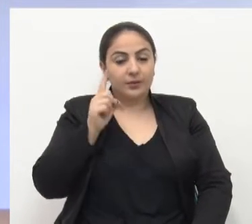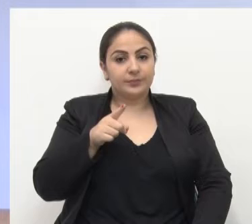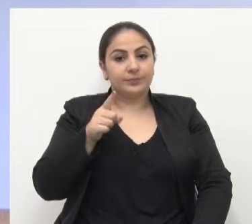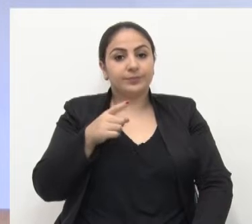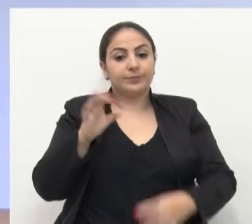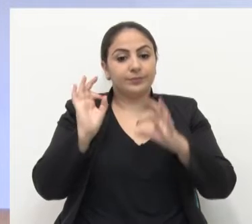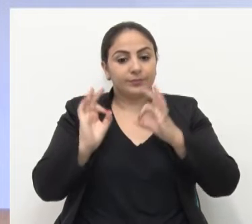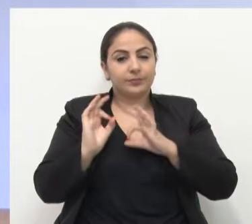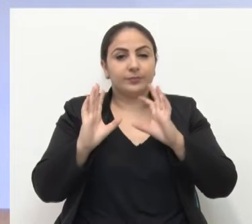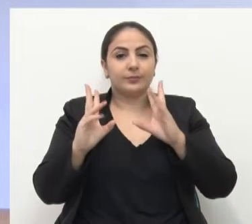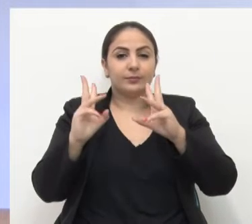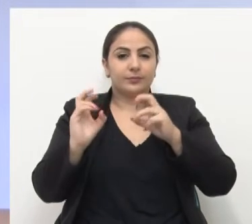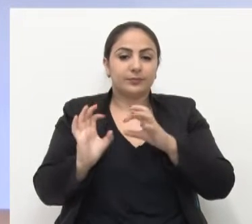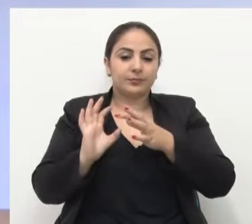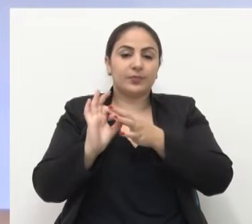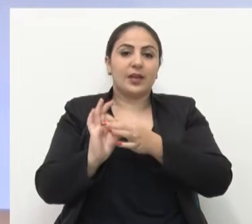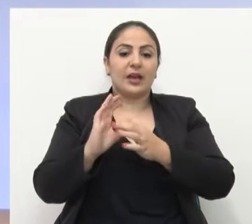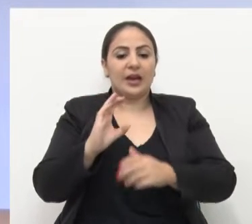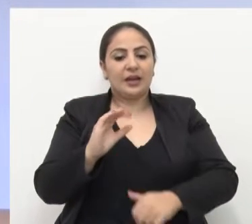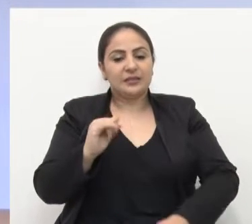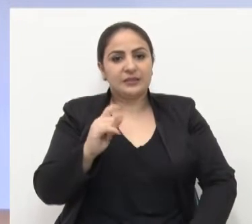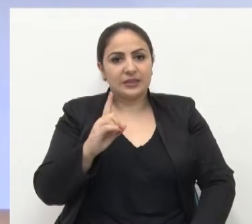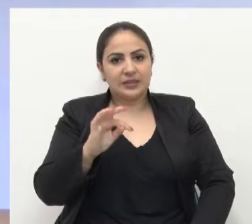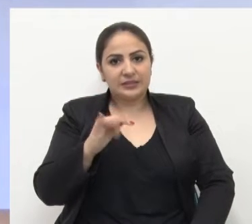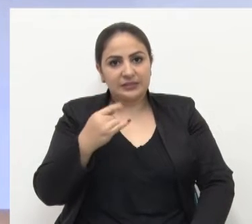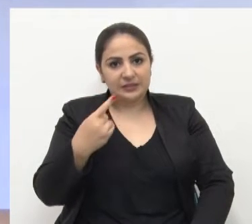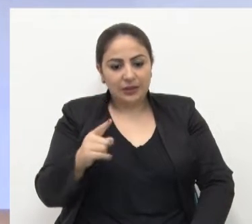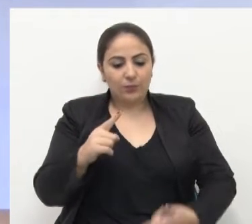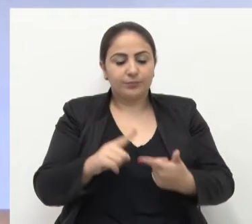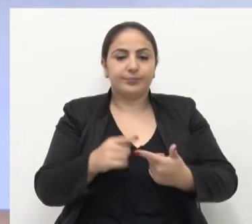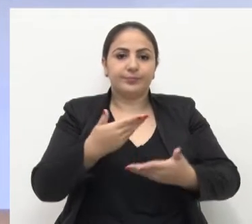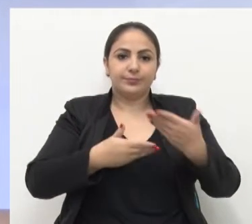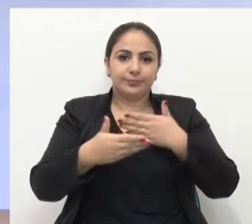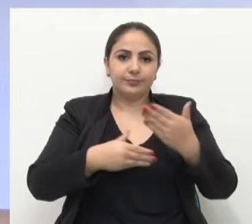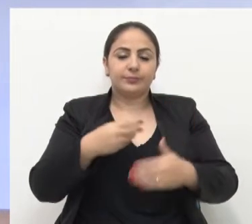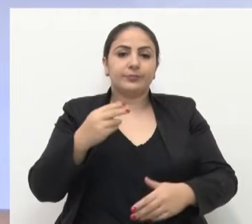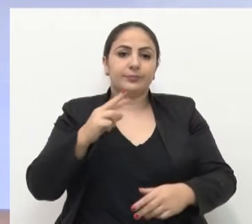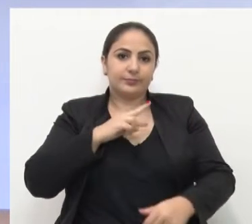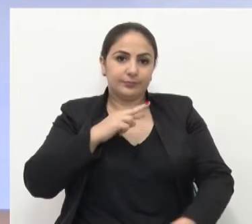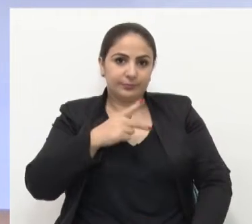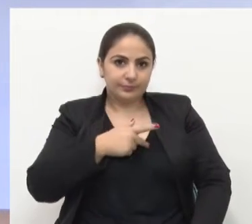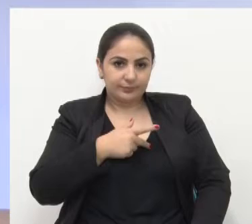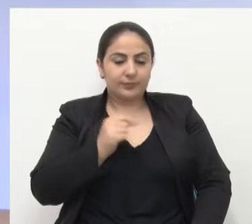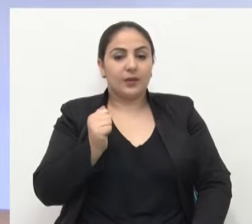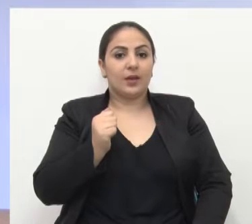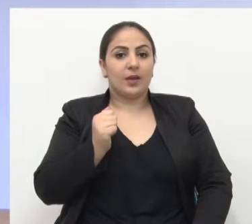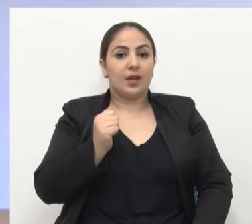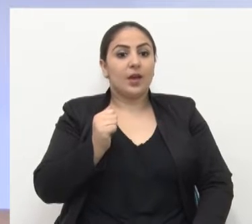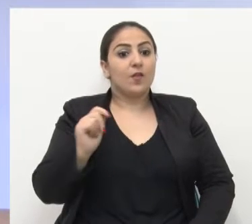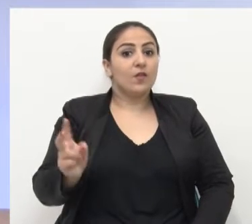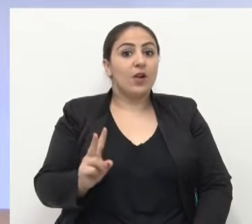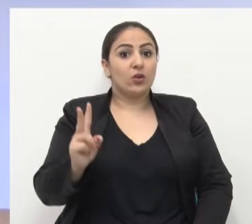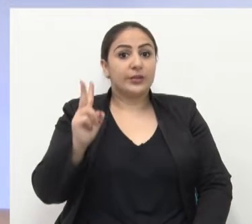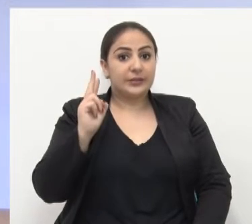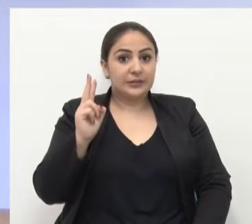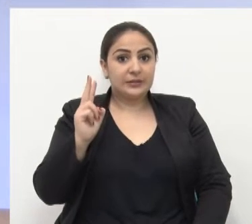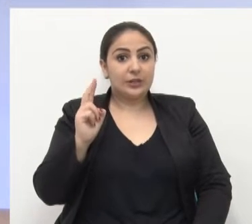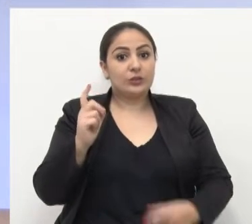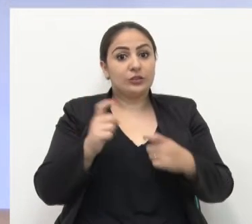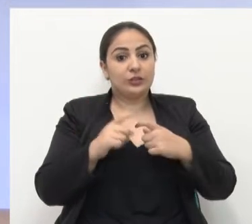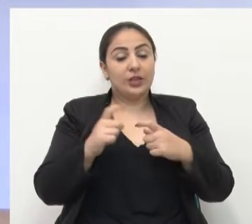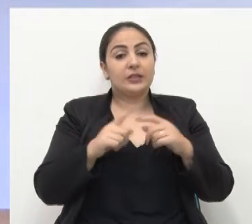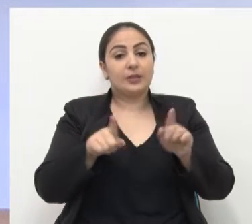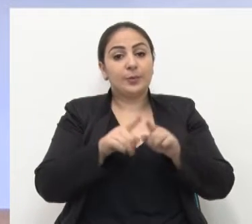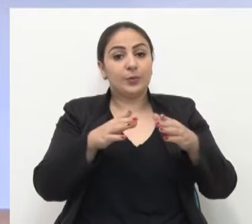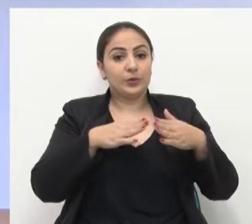aplicado em projetos ligados à causa como castrações atendimentos veterinários ea valorização de entidades e protetores